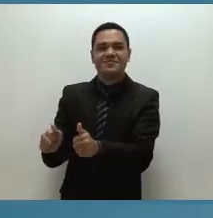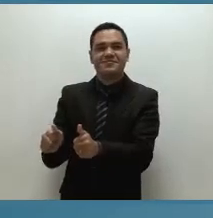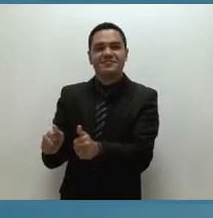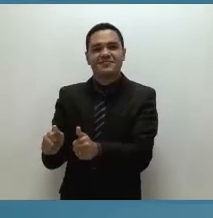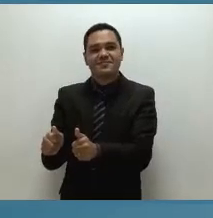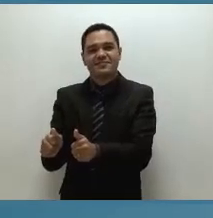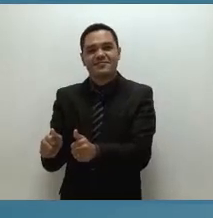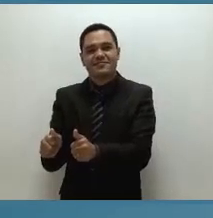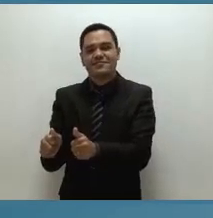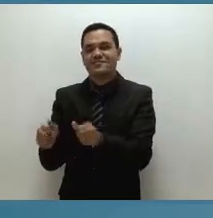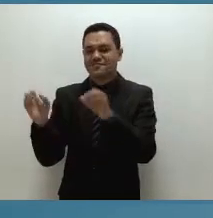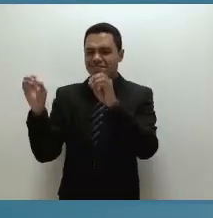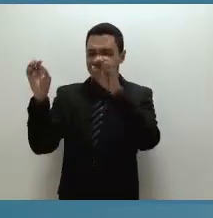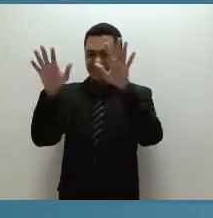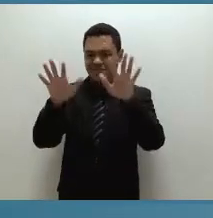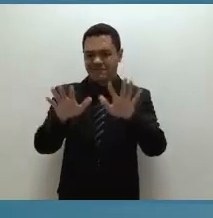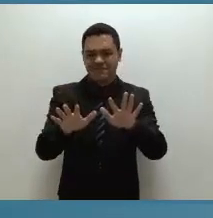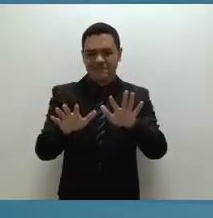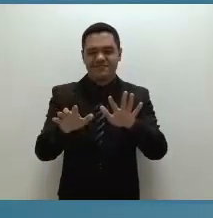é nesse momento, porque